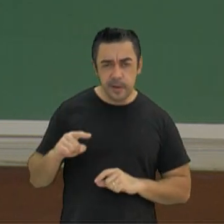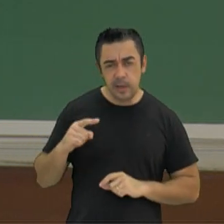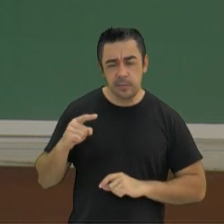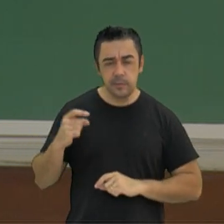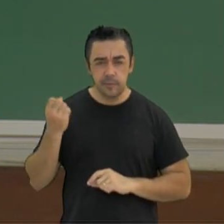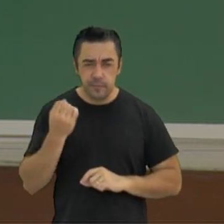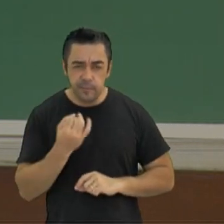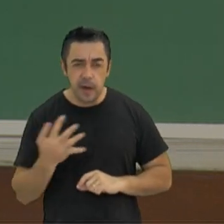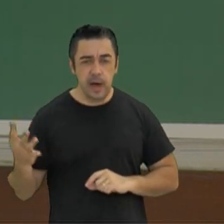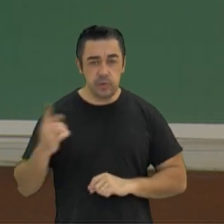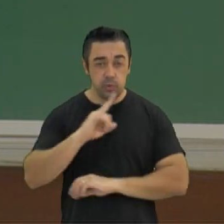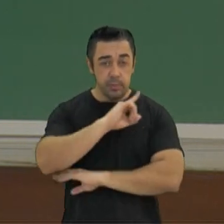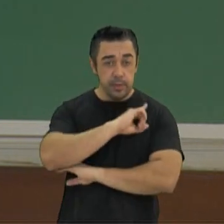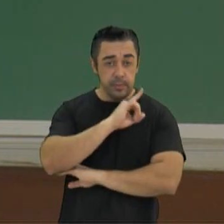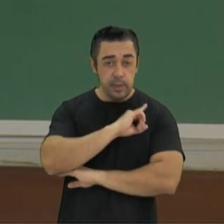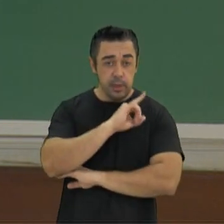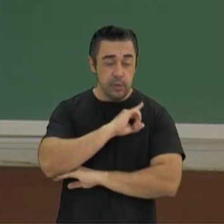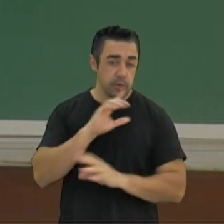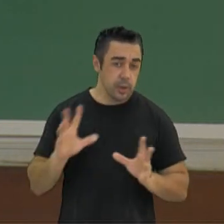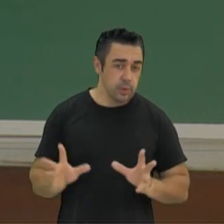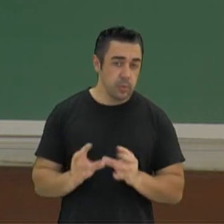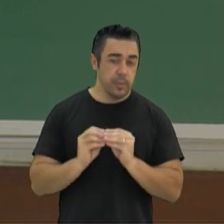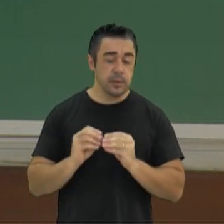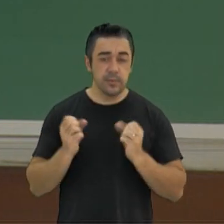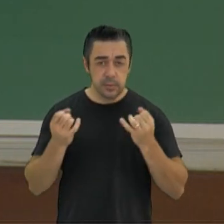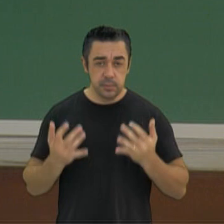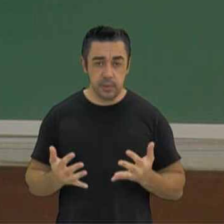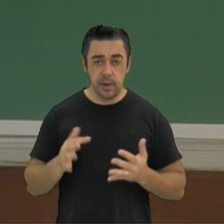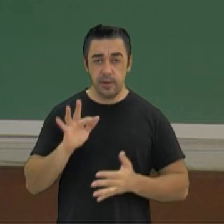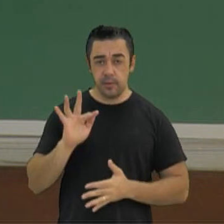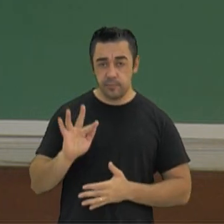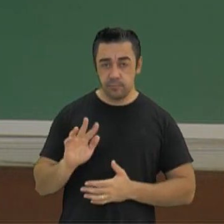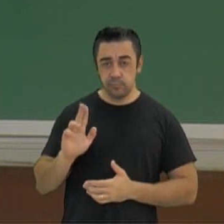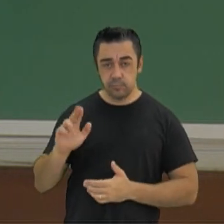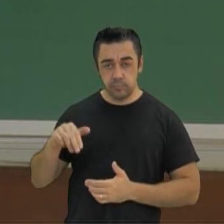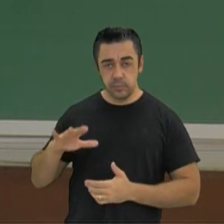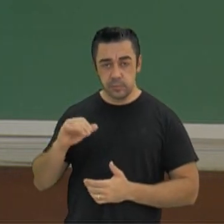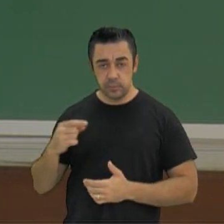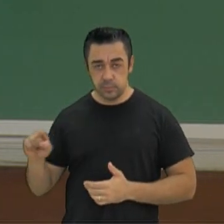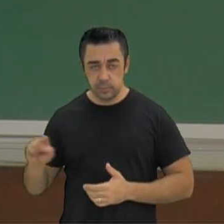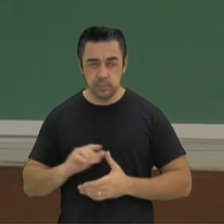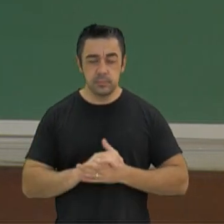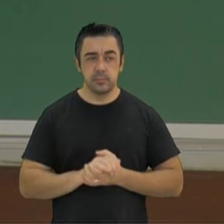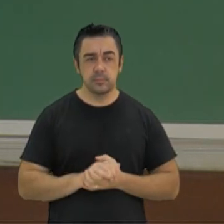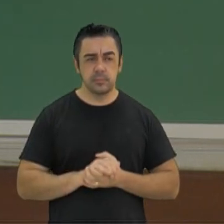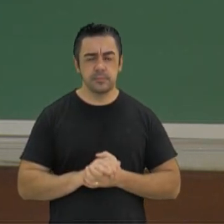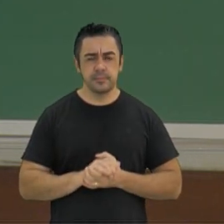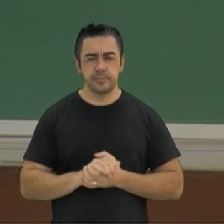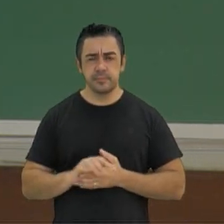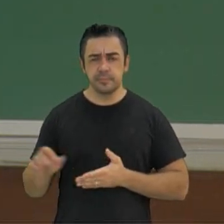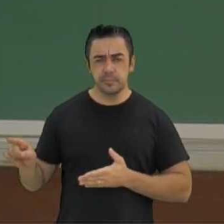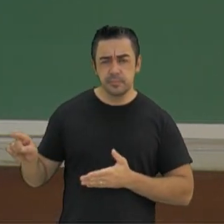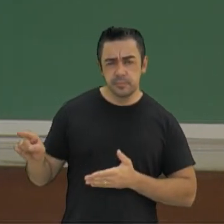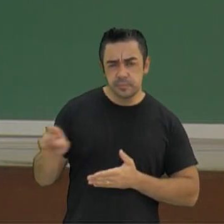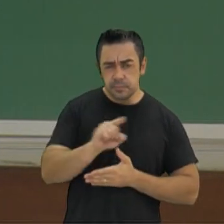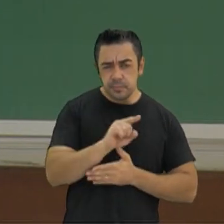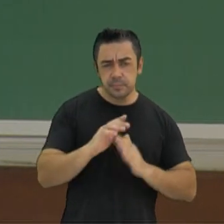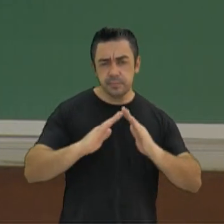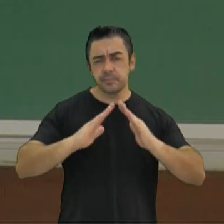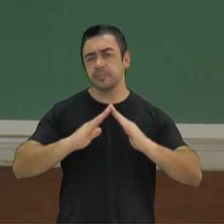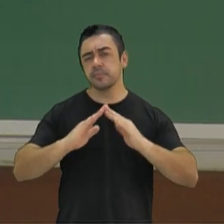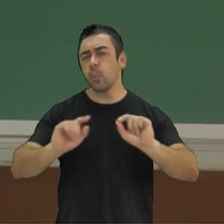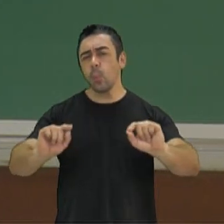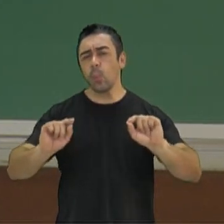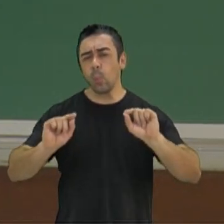primeira série, tá? E nós vamos começar a falar sobre funções, legal? Muito bem. Para você aí de casa,